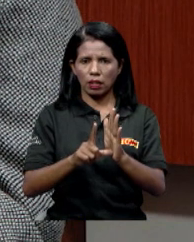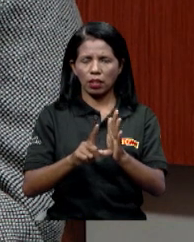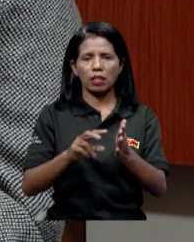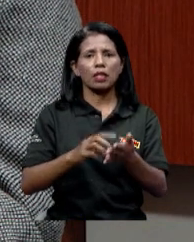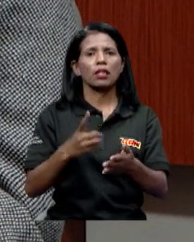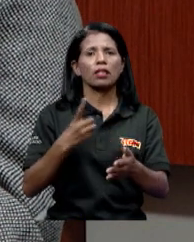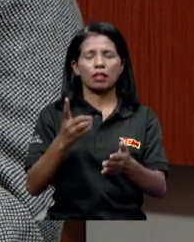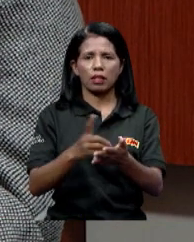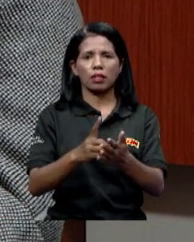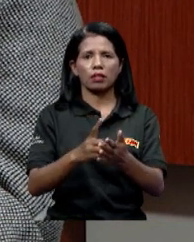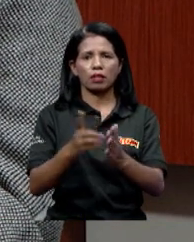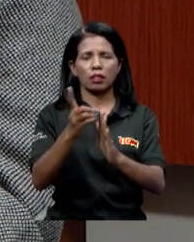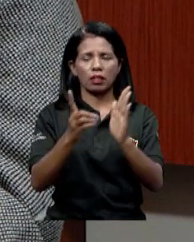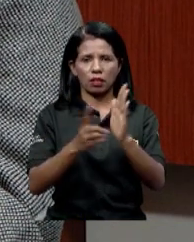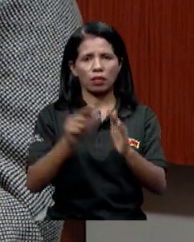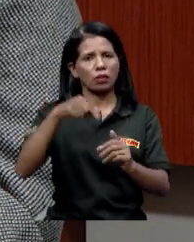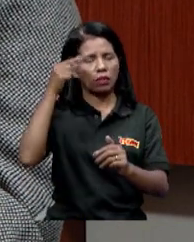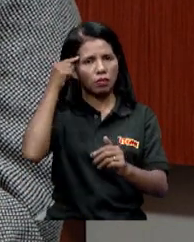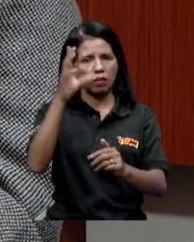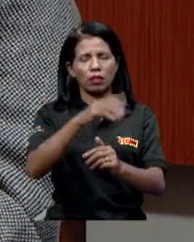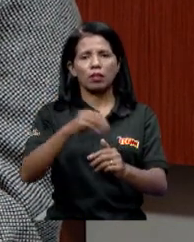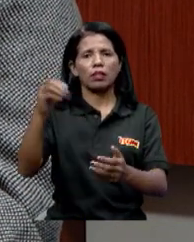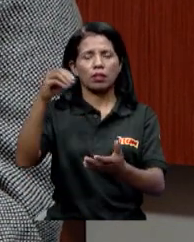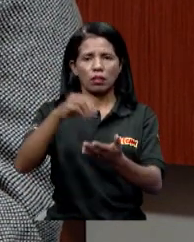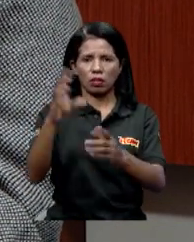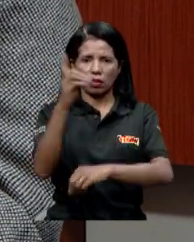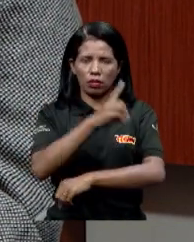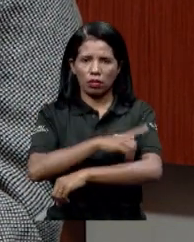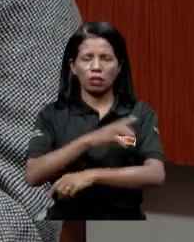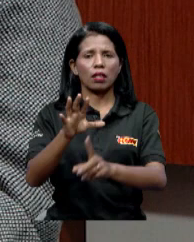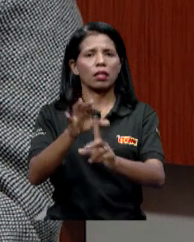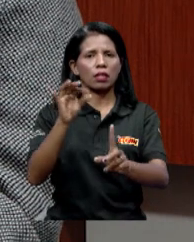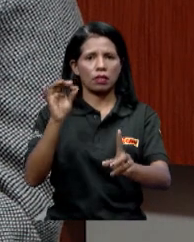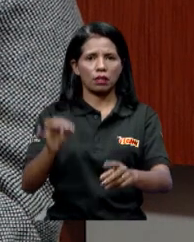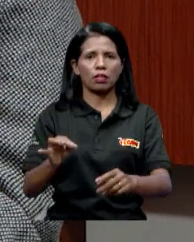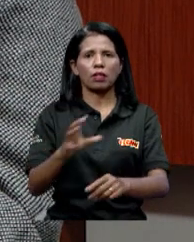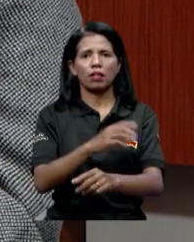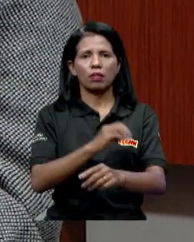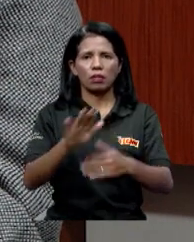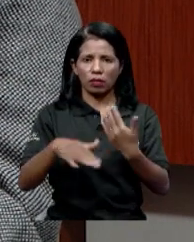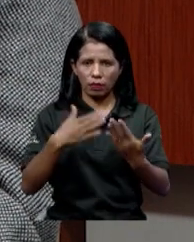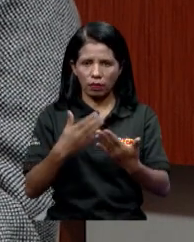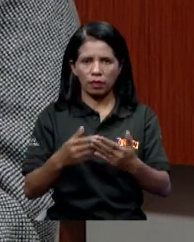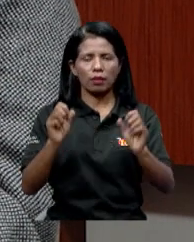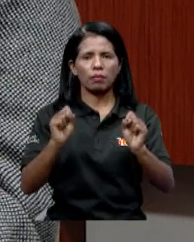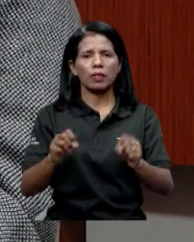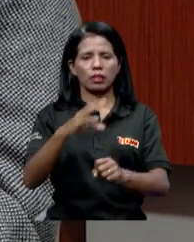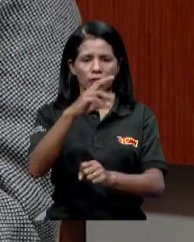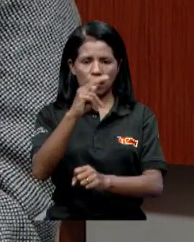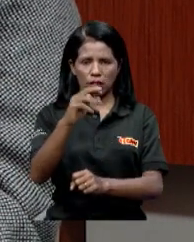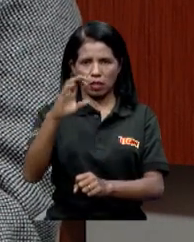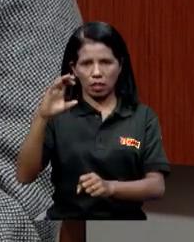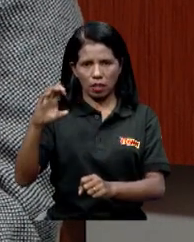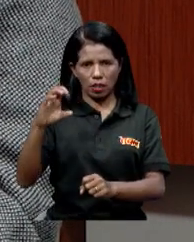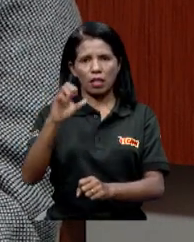ida para marca lor na eleição proposta ne 28 de outubro e acto serne mai para CNE